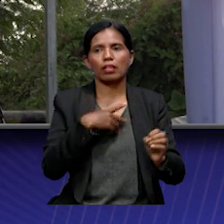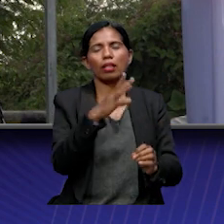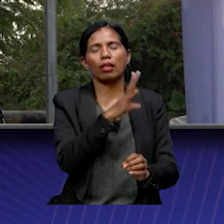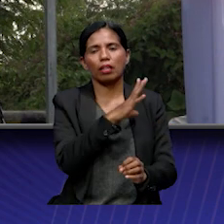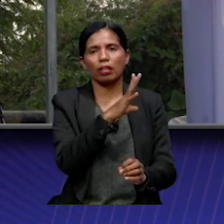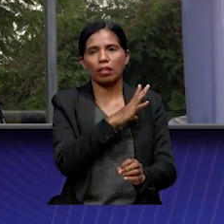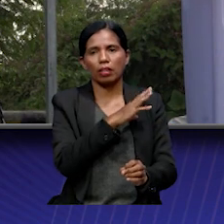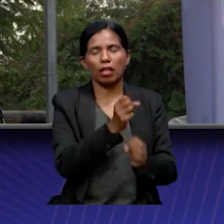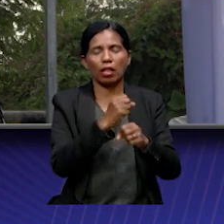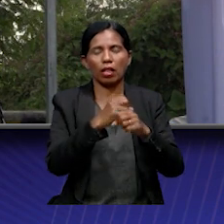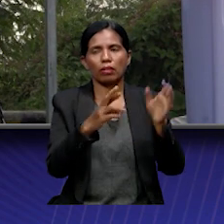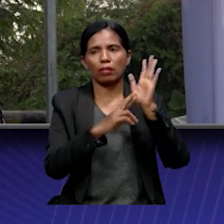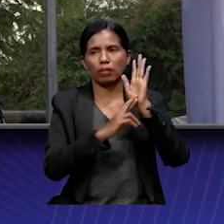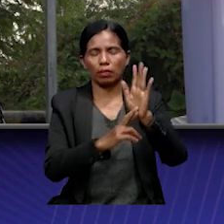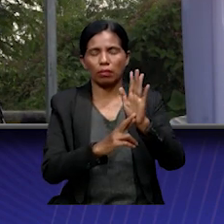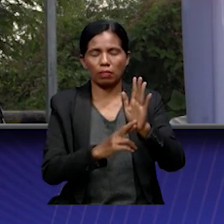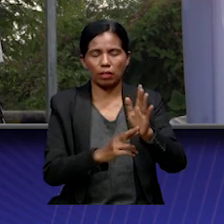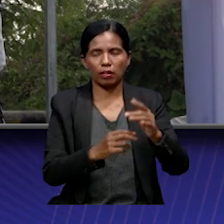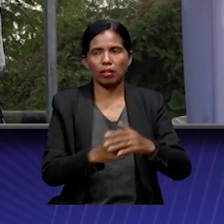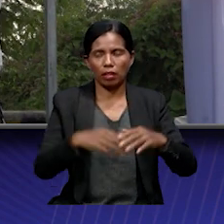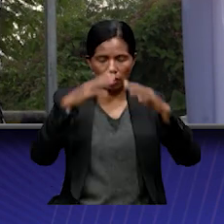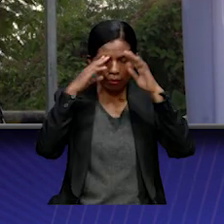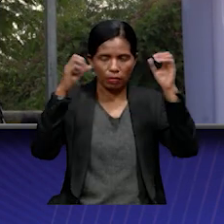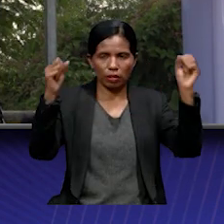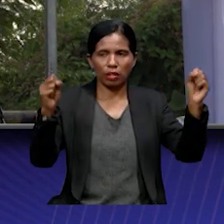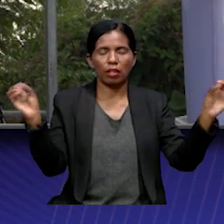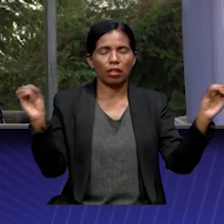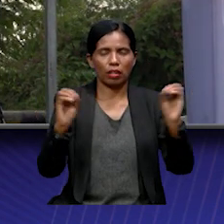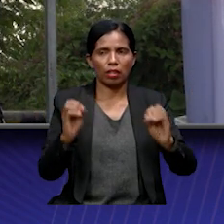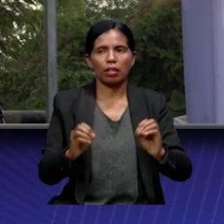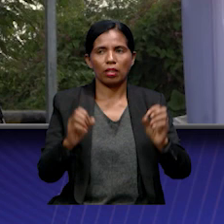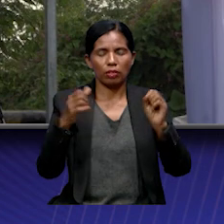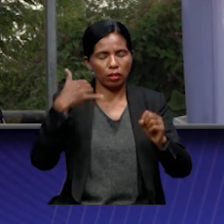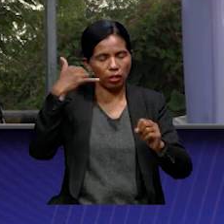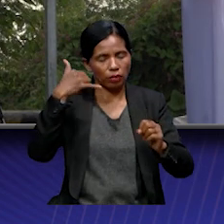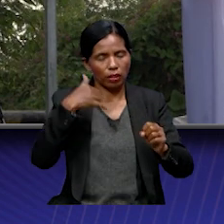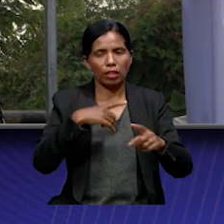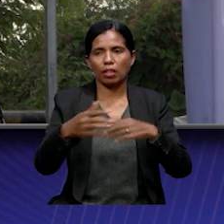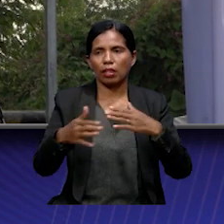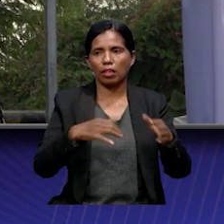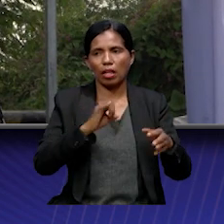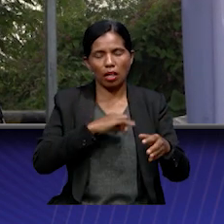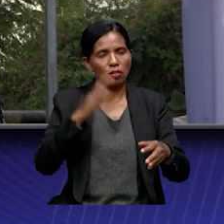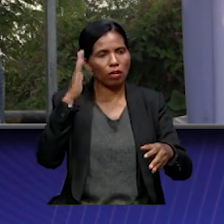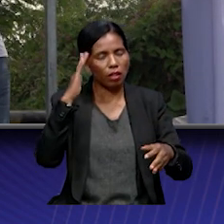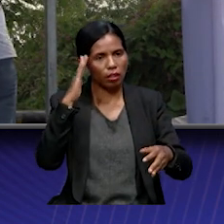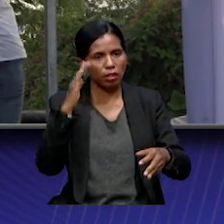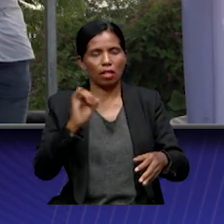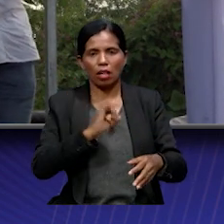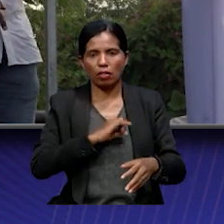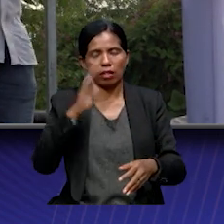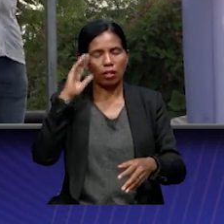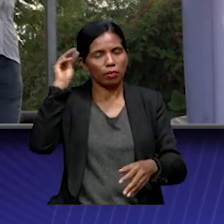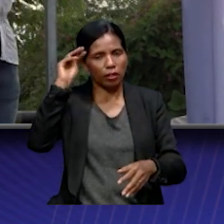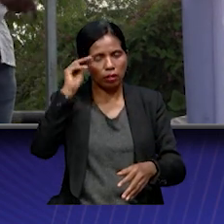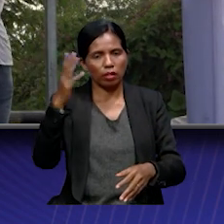halo relatori para barak ma kata mai presidente de republik la os para ni atu telefon tu sai den hau kunyese senador ita ne hau kunyese ministro